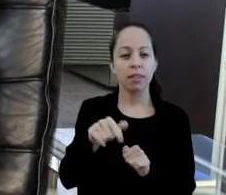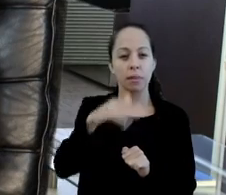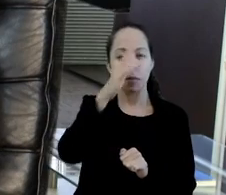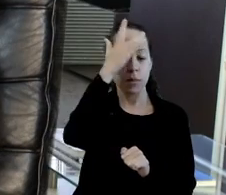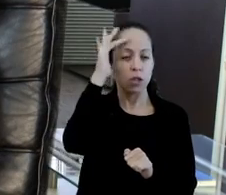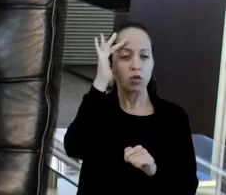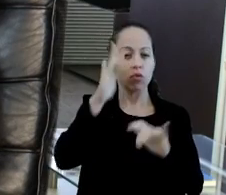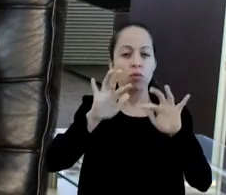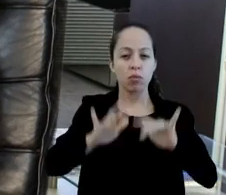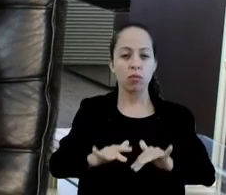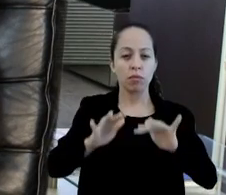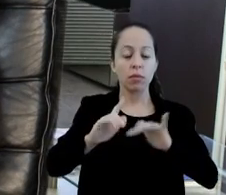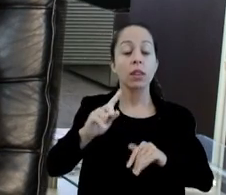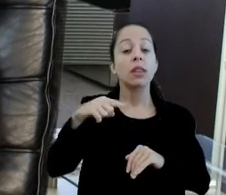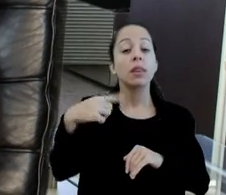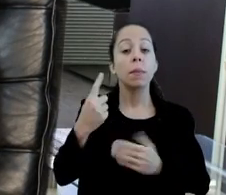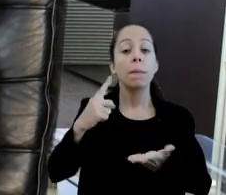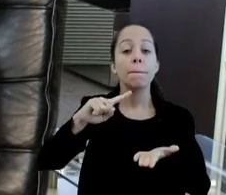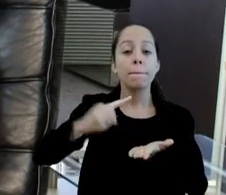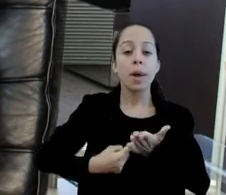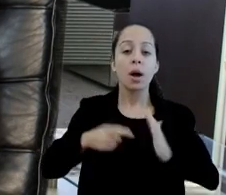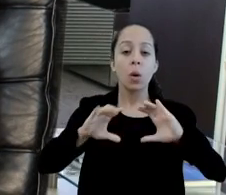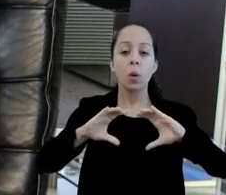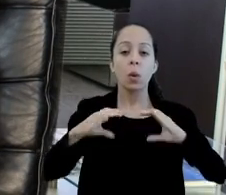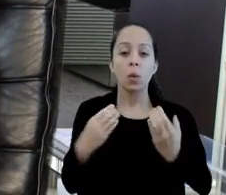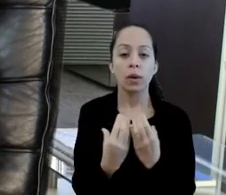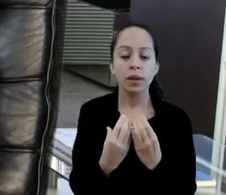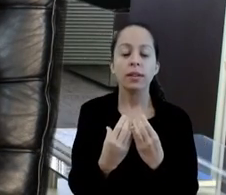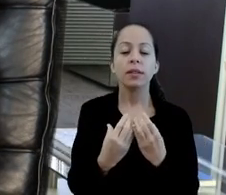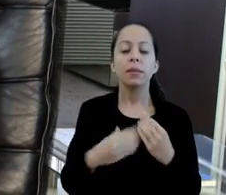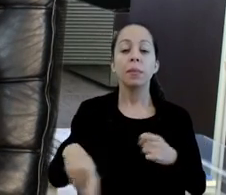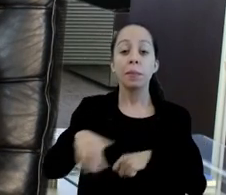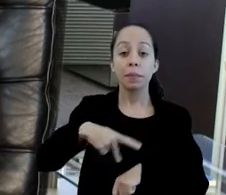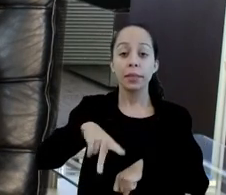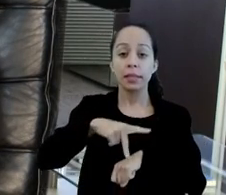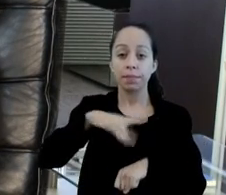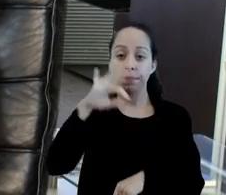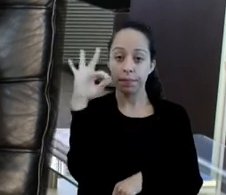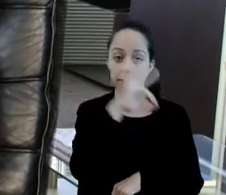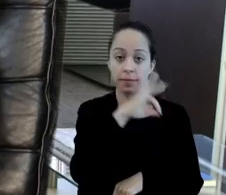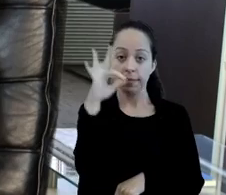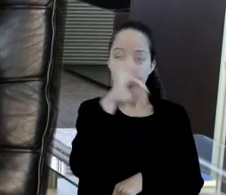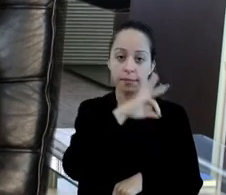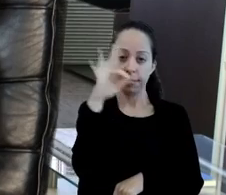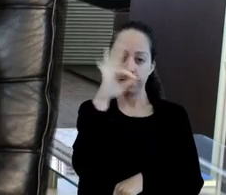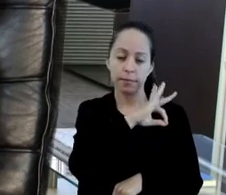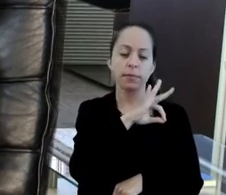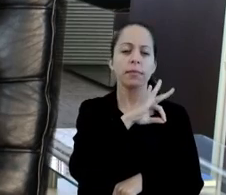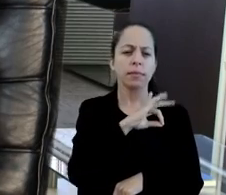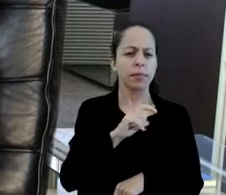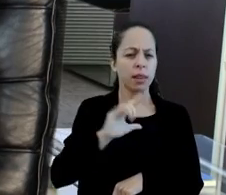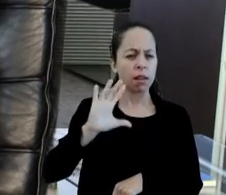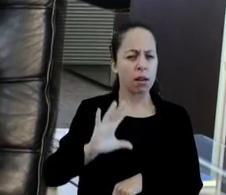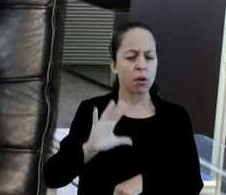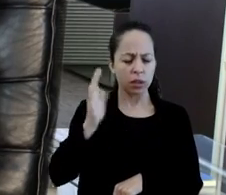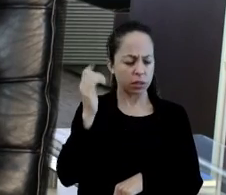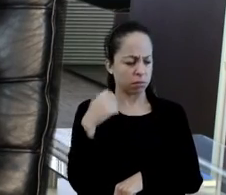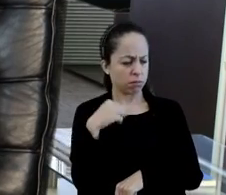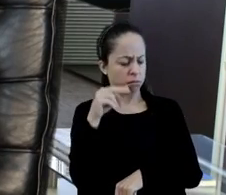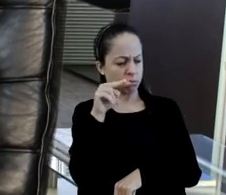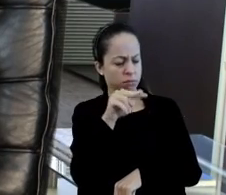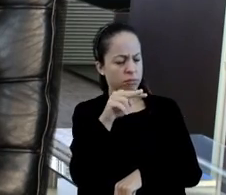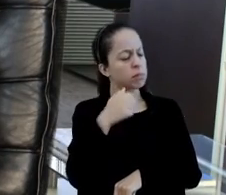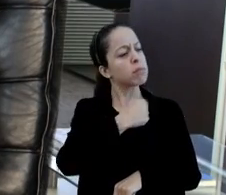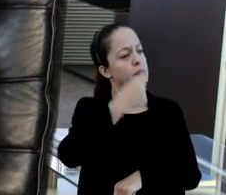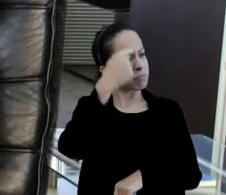lá no Peru. E eu fui convidada, ouvi a entrevista na Rádio Nacional e falei, uai, mas isso é minha cara, eu vou no